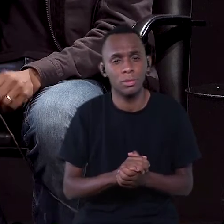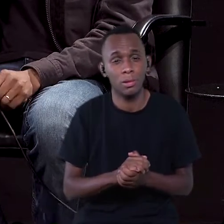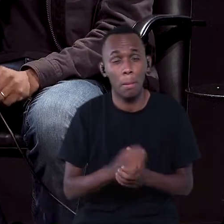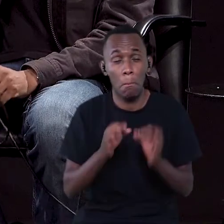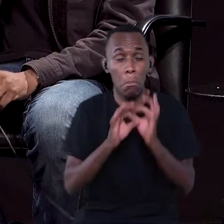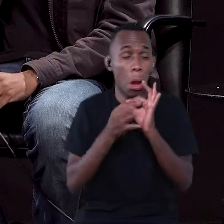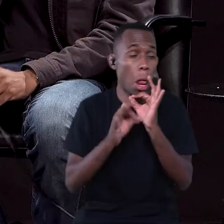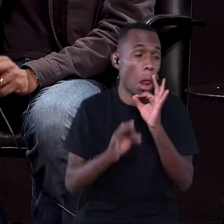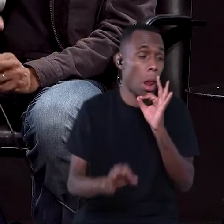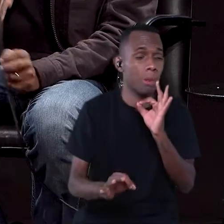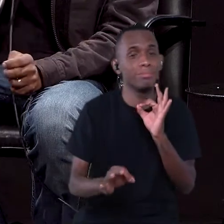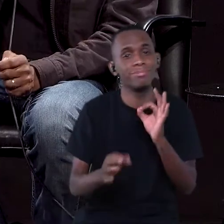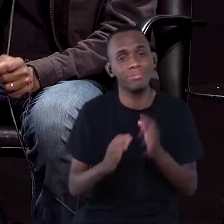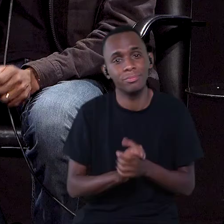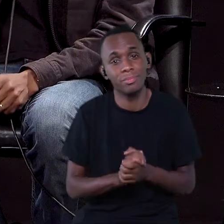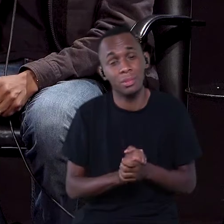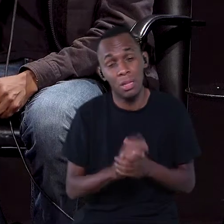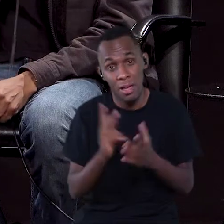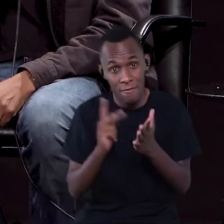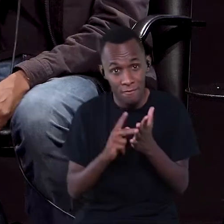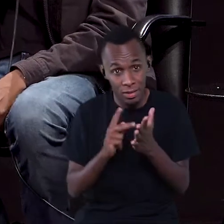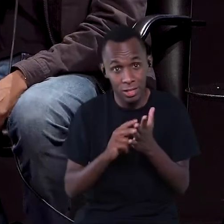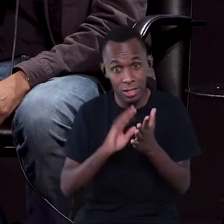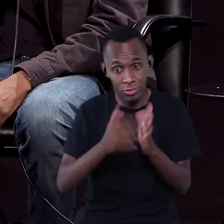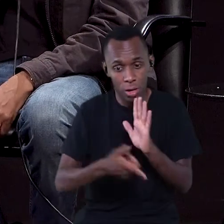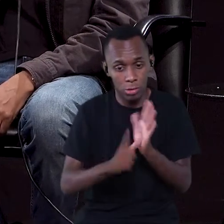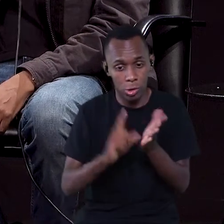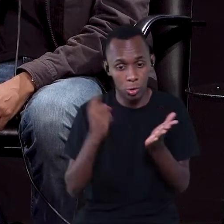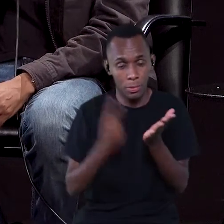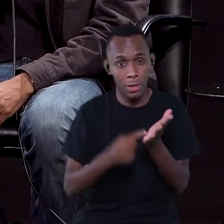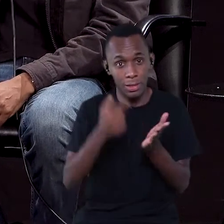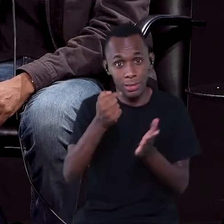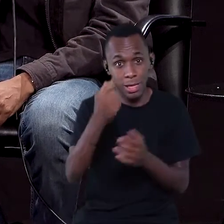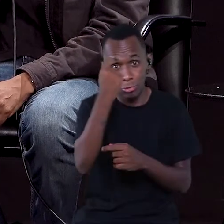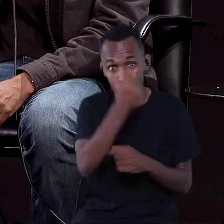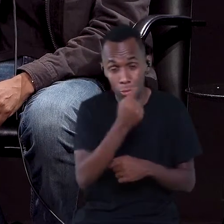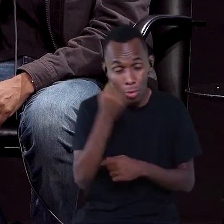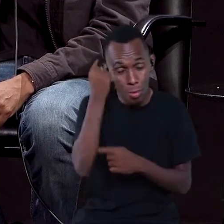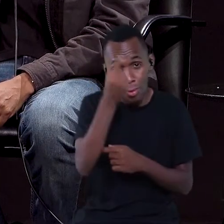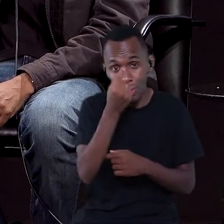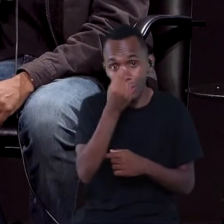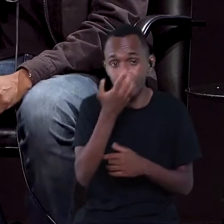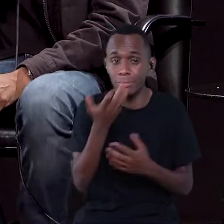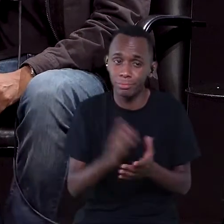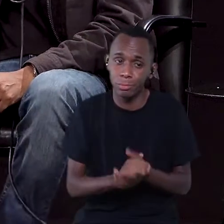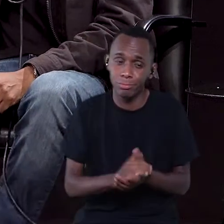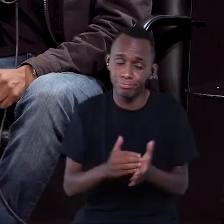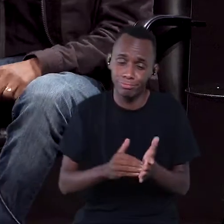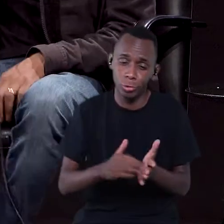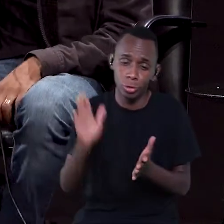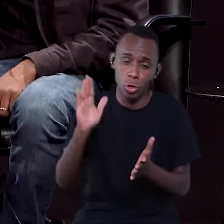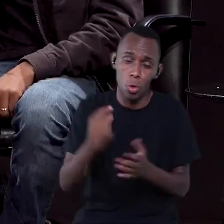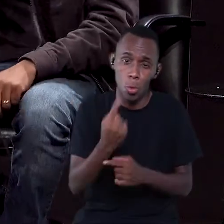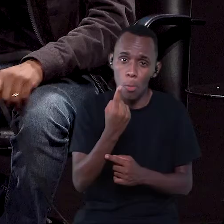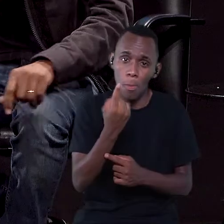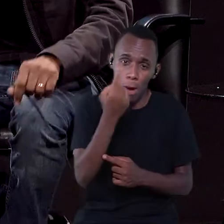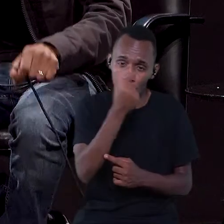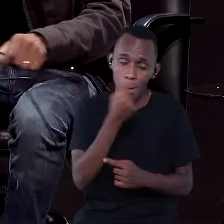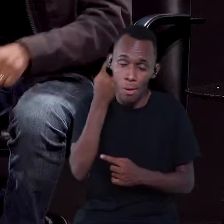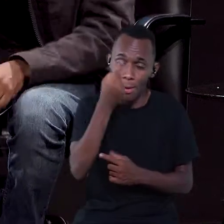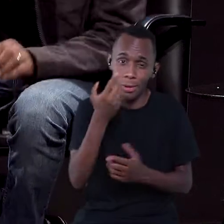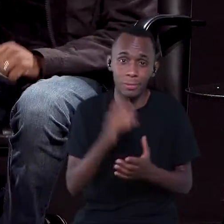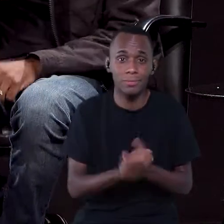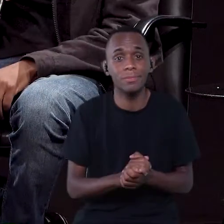Falei para caramba de... Bom, na verdade, nós tínhamos combinado 7 horas, né? Pois é, mas a gente vai me tirou começar agora. Tá bom. Tem que ter um começo,